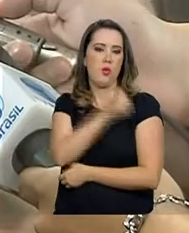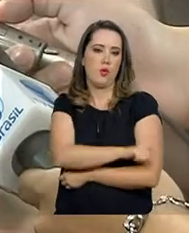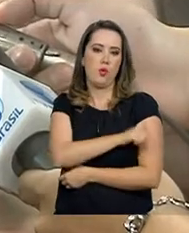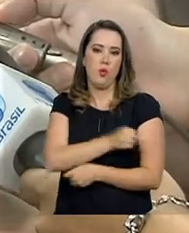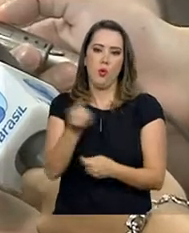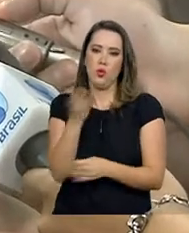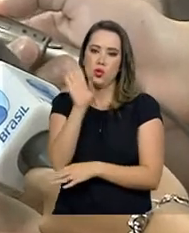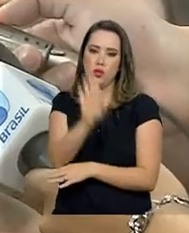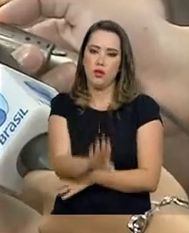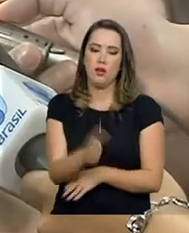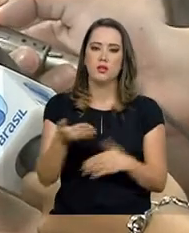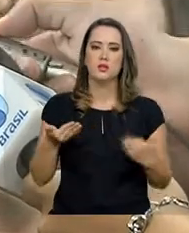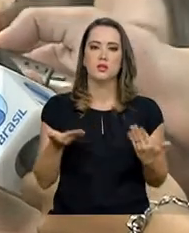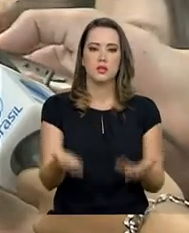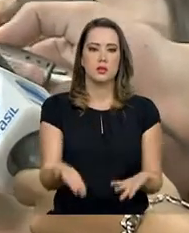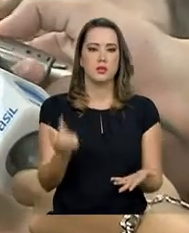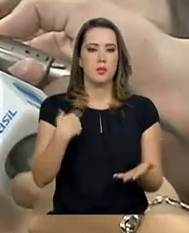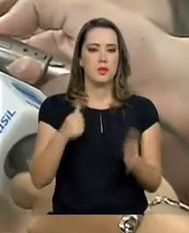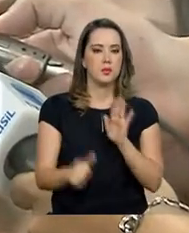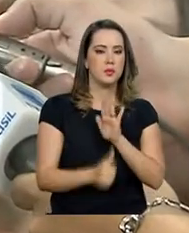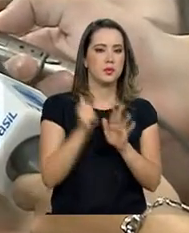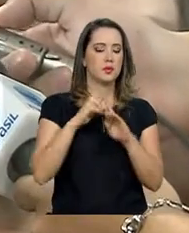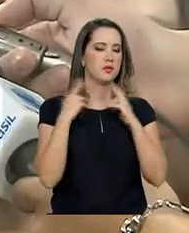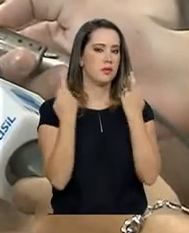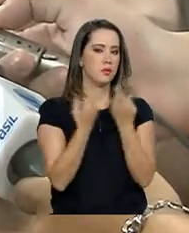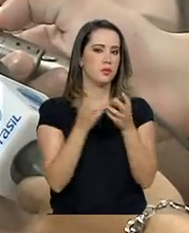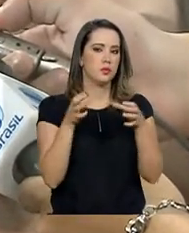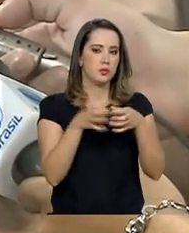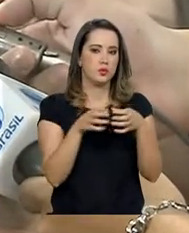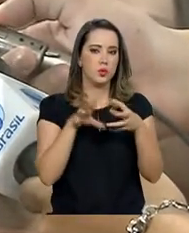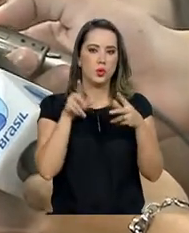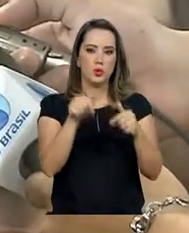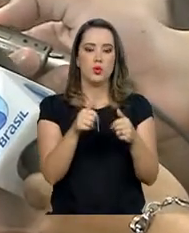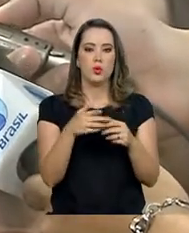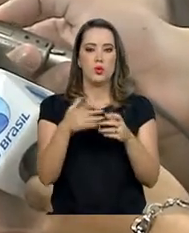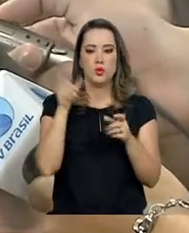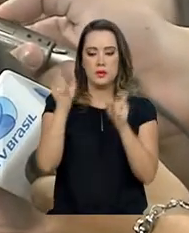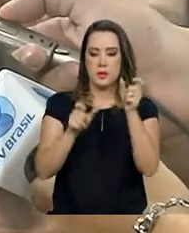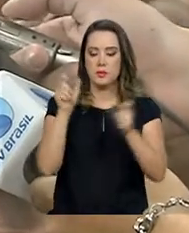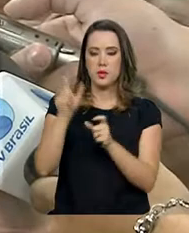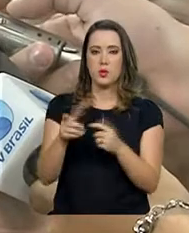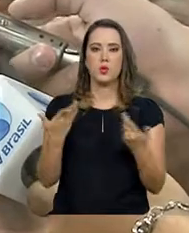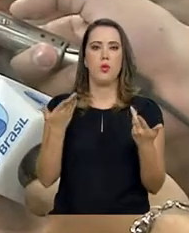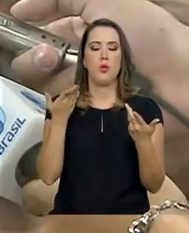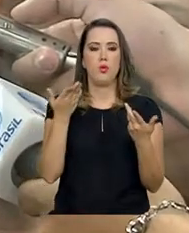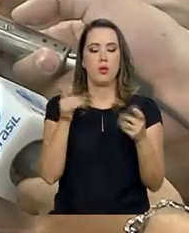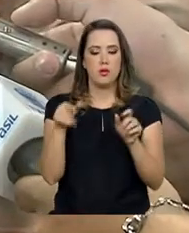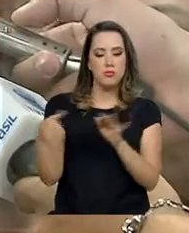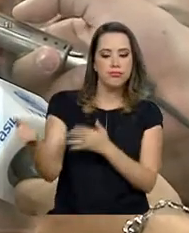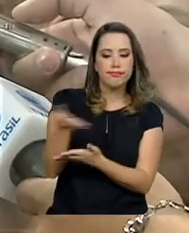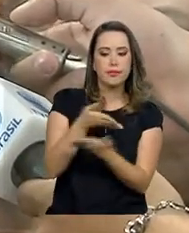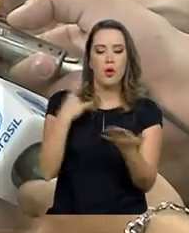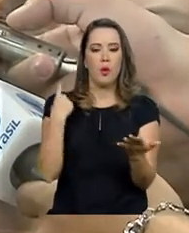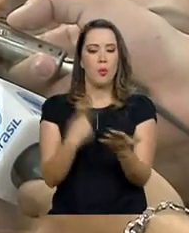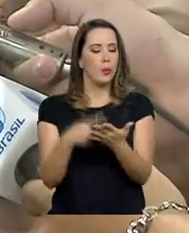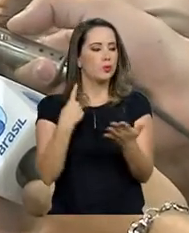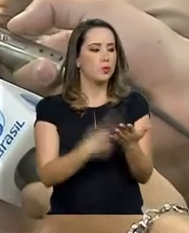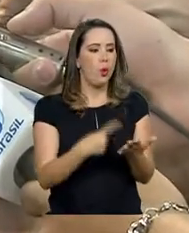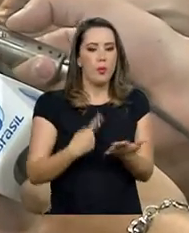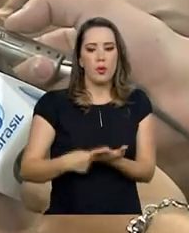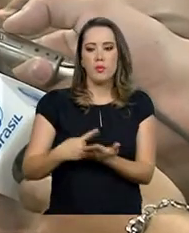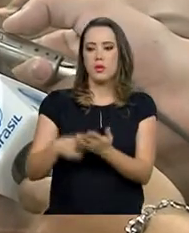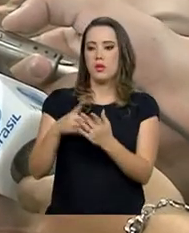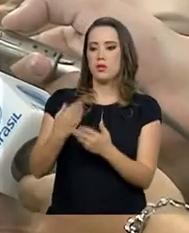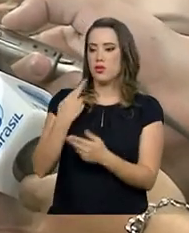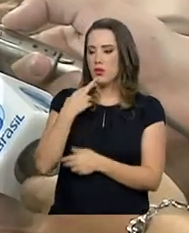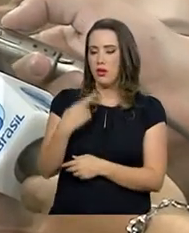nesta tarde, para fazer as primeiras reuniões com todos os atores para encontrar essas soluções, para encontrar